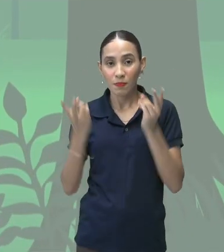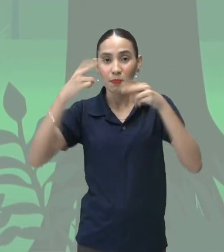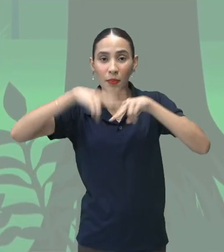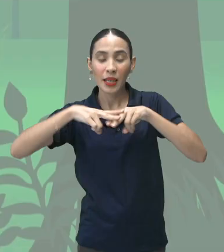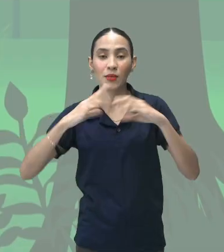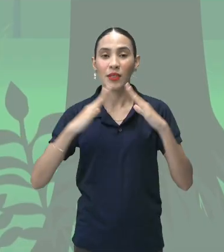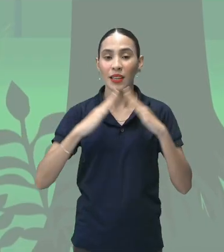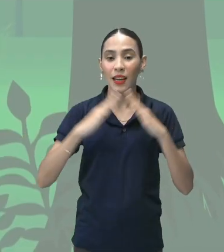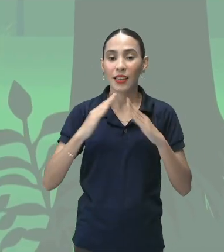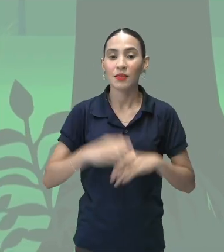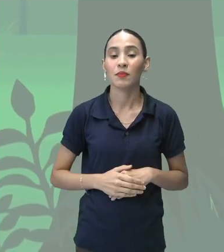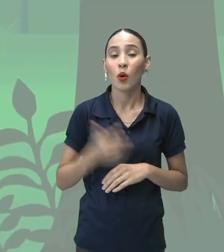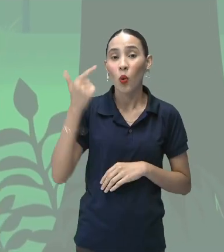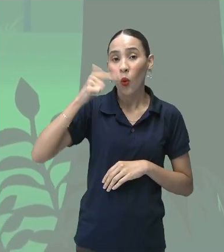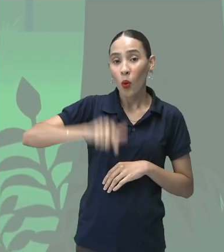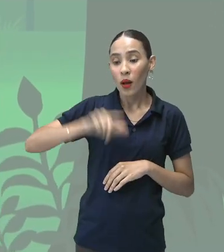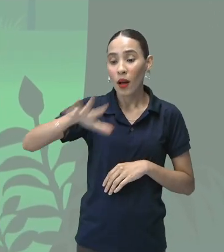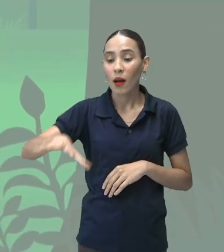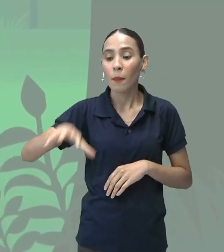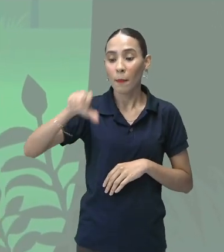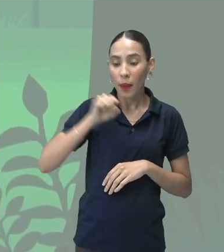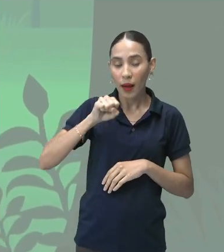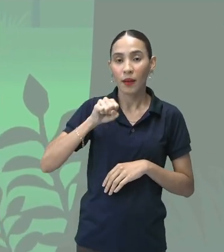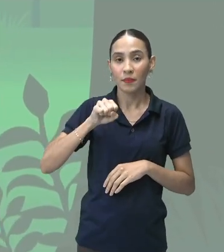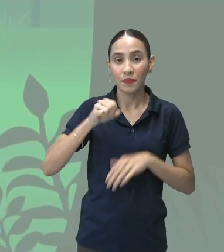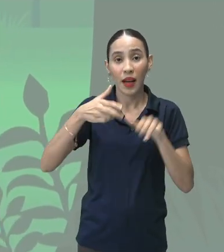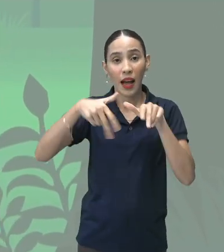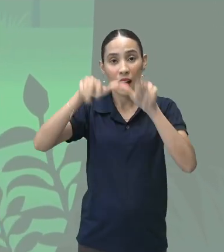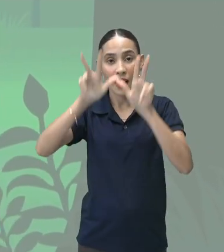casa. Conseguiu pegar um filhote de águia.